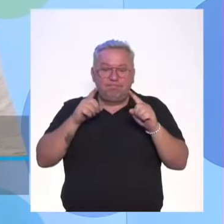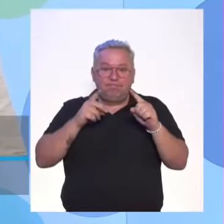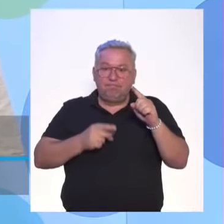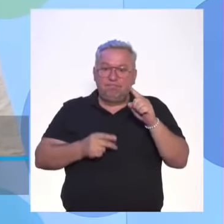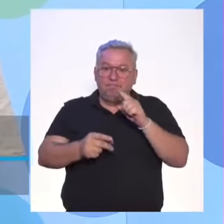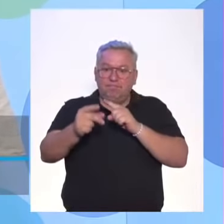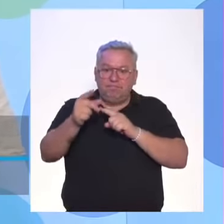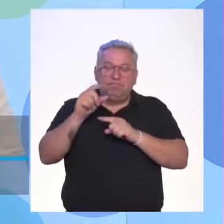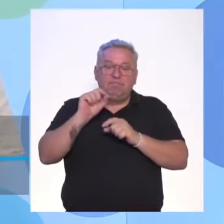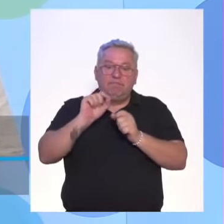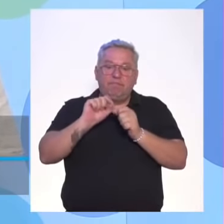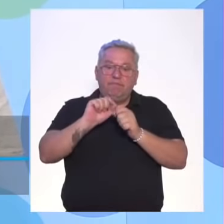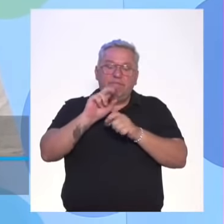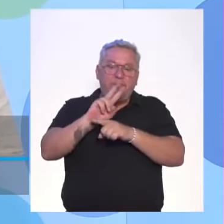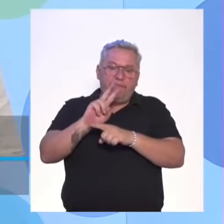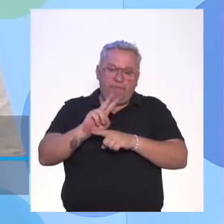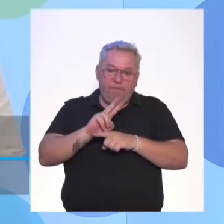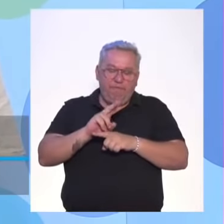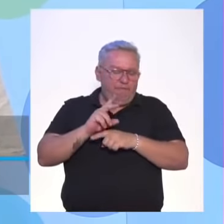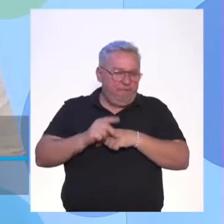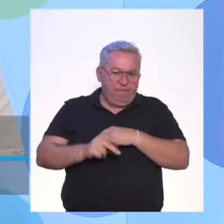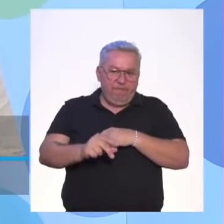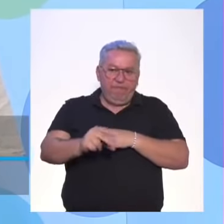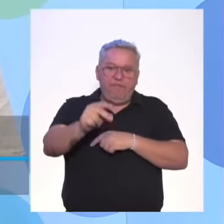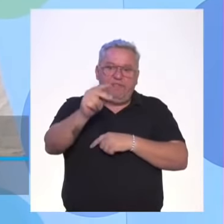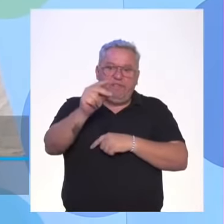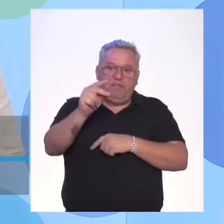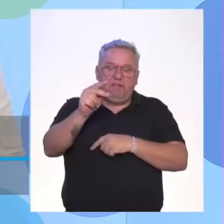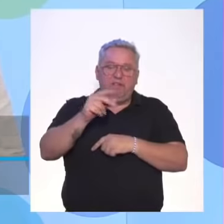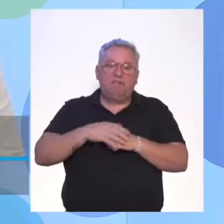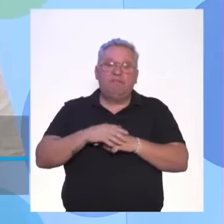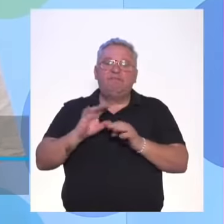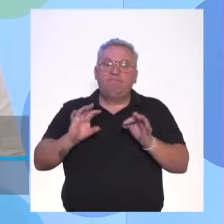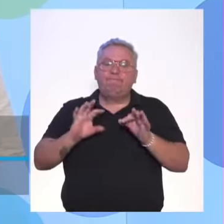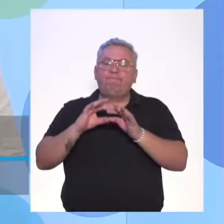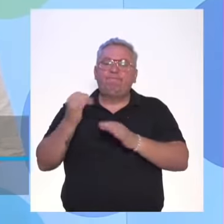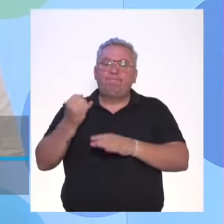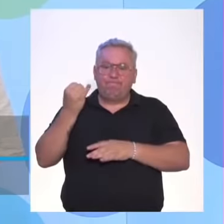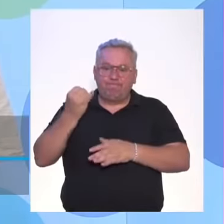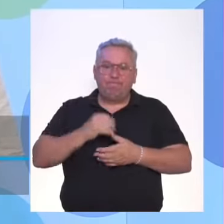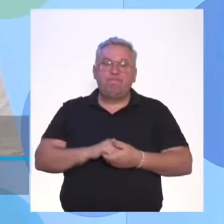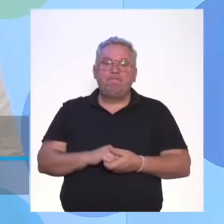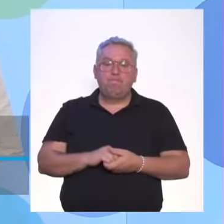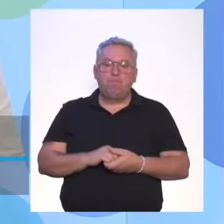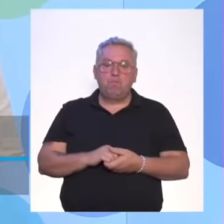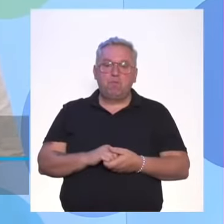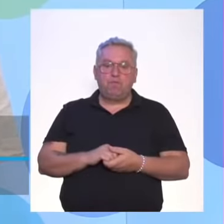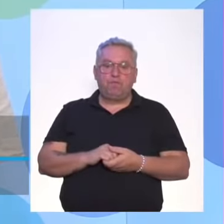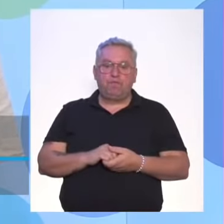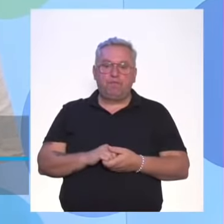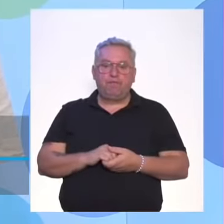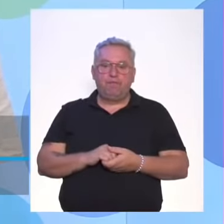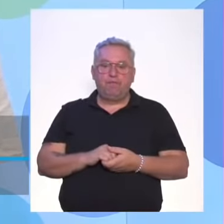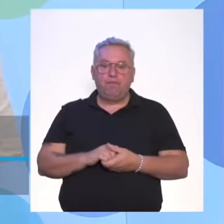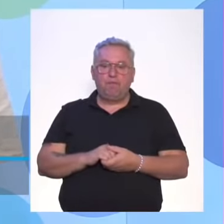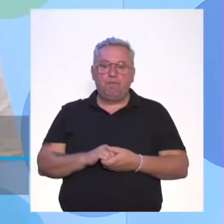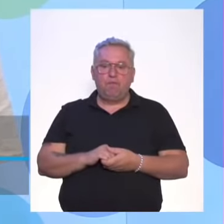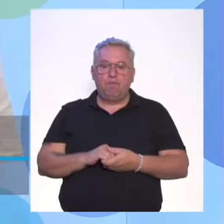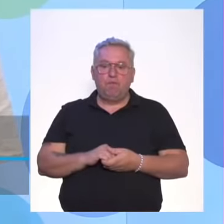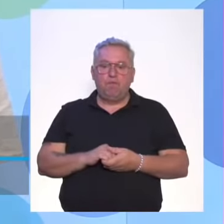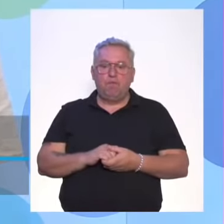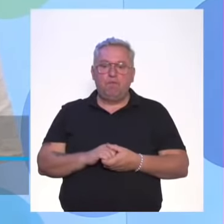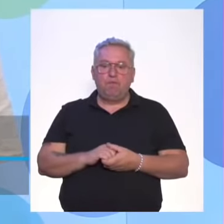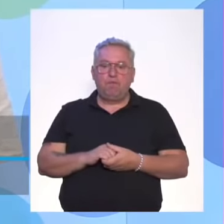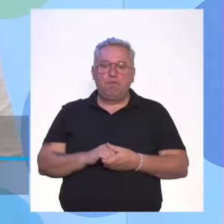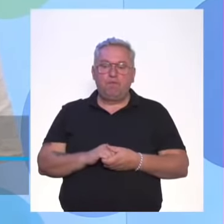responsável pelo que você cativou né ou seja mostra que o vínculo é super importante né da do